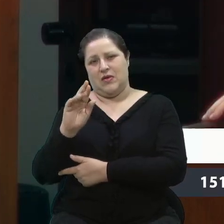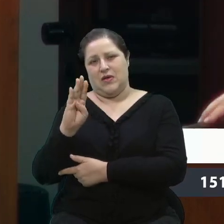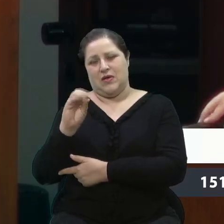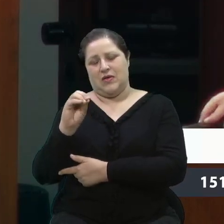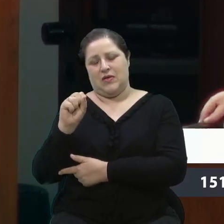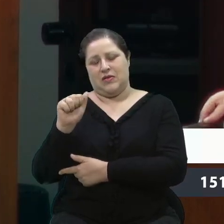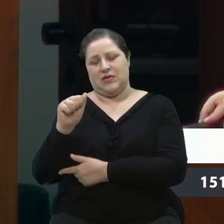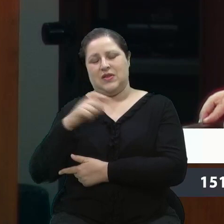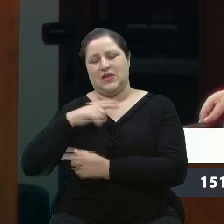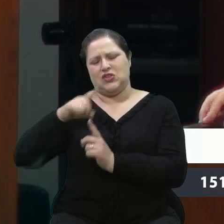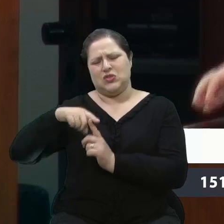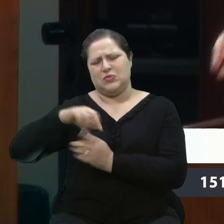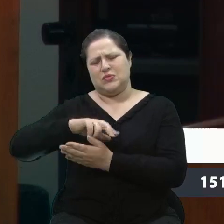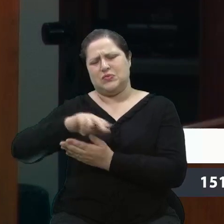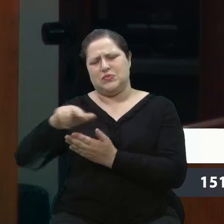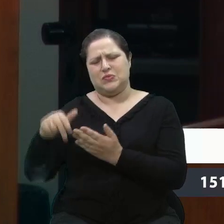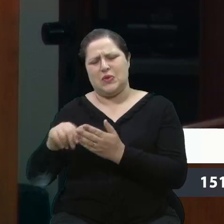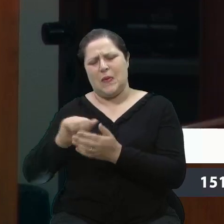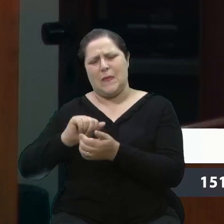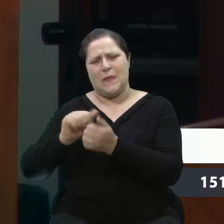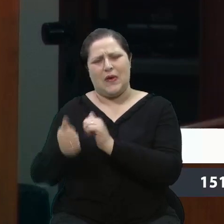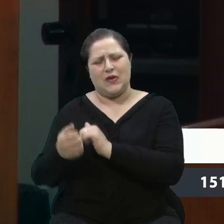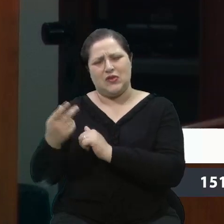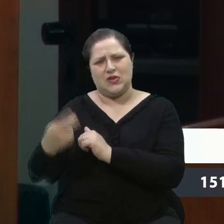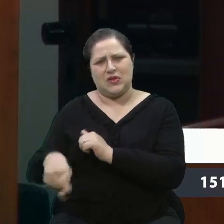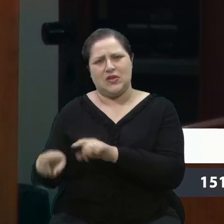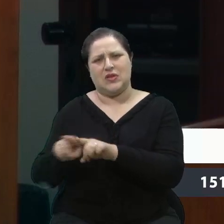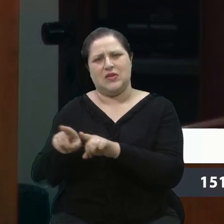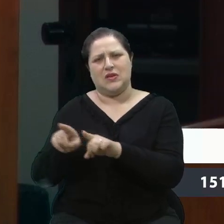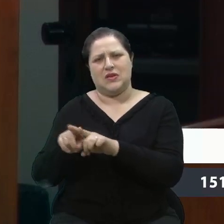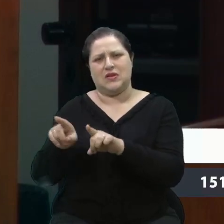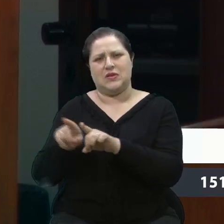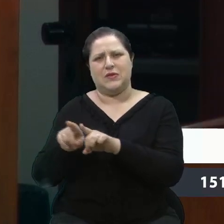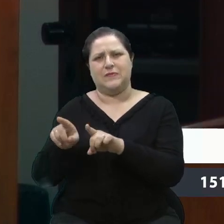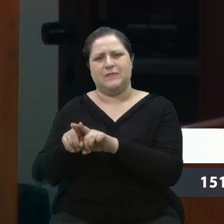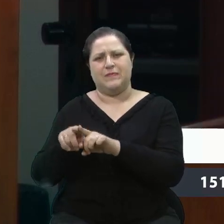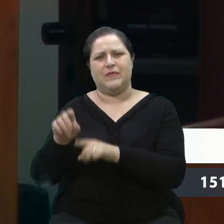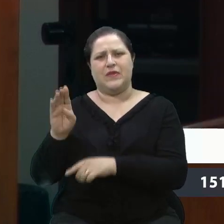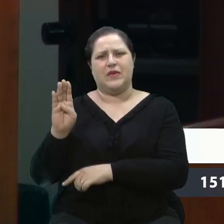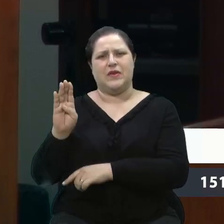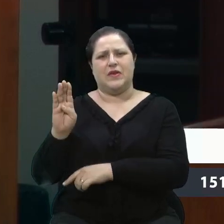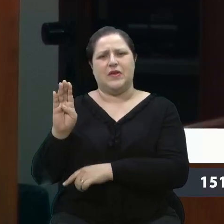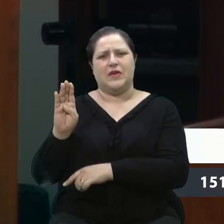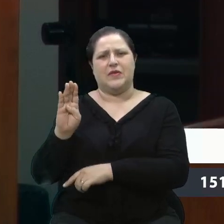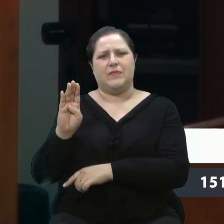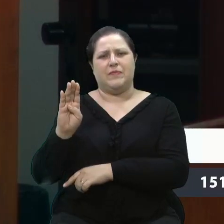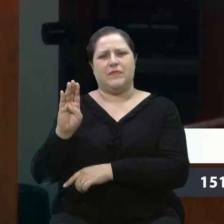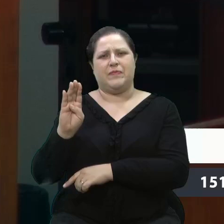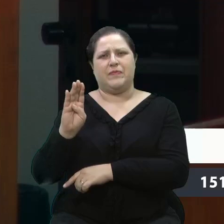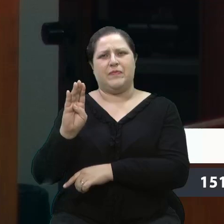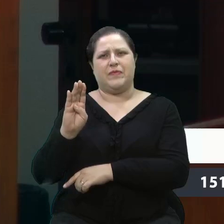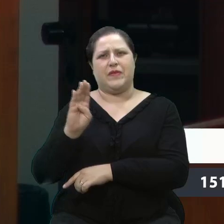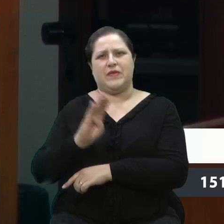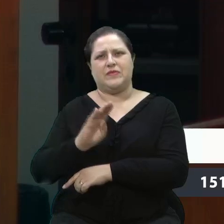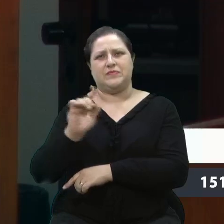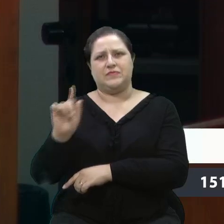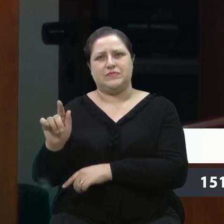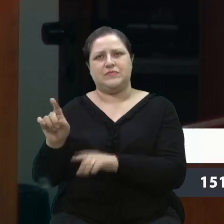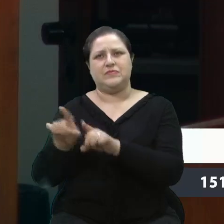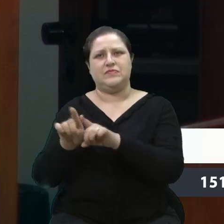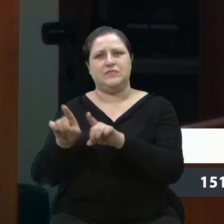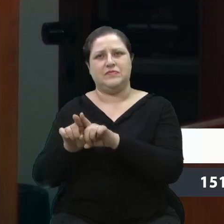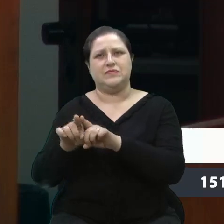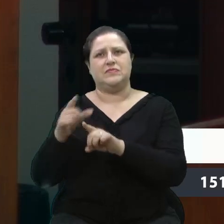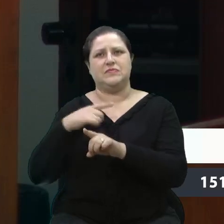esportiva que são tradicionais aqui na região. Existe o rugby muito forte em Bento, nós temos o rugby em Caxias, tem futebol americano em Farroupilha, agora voltando